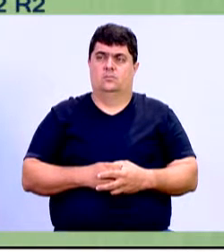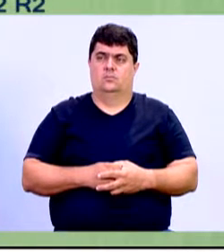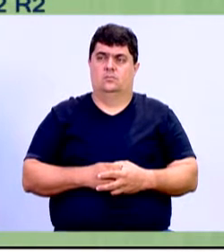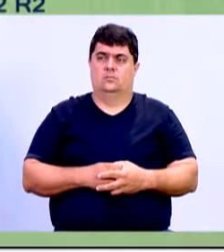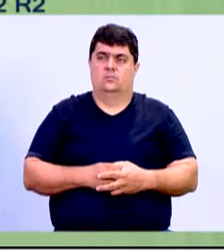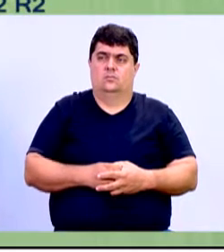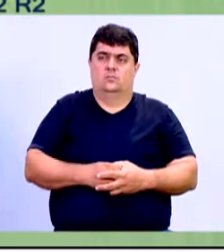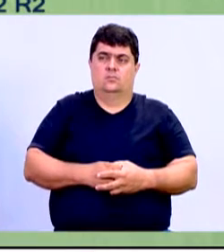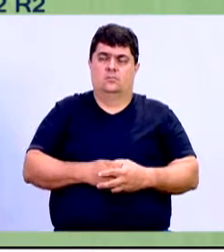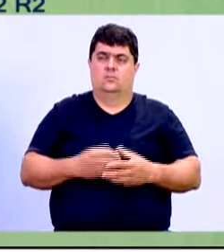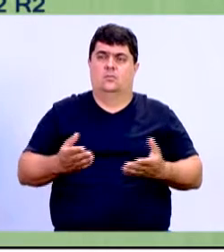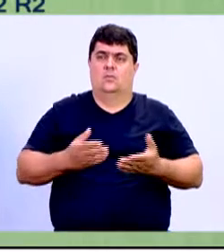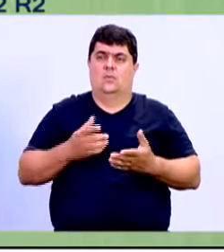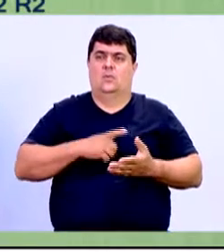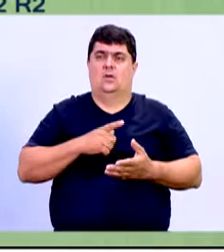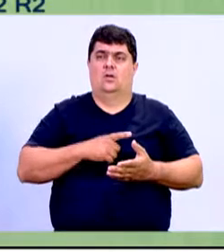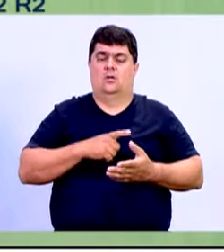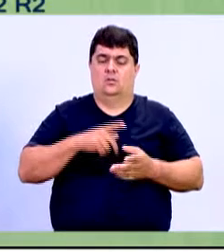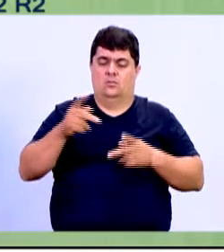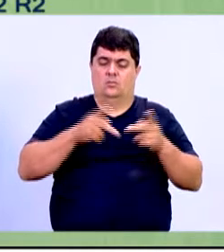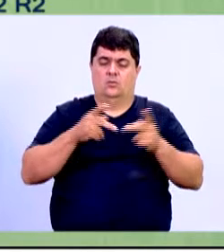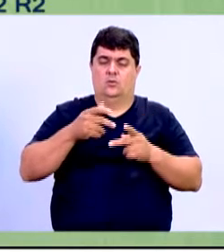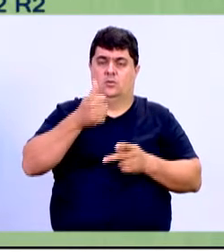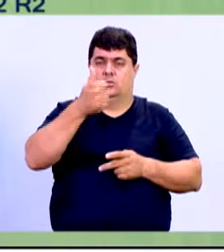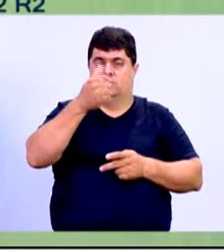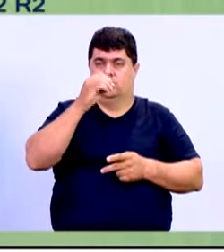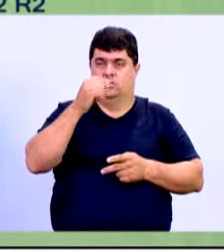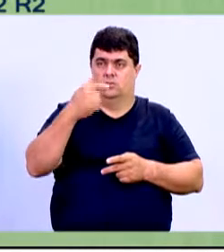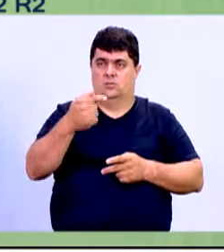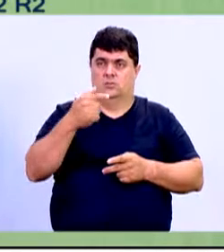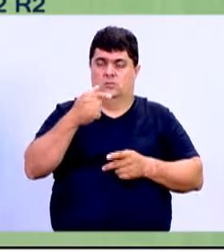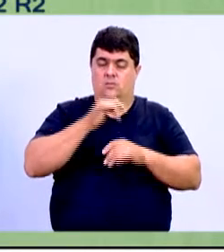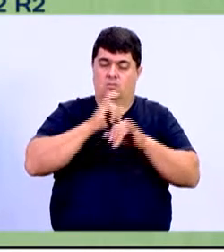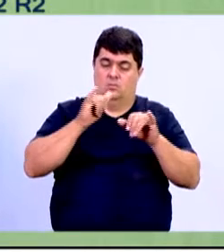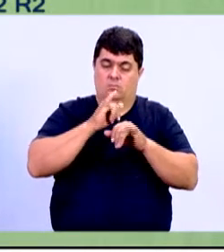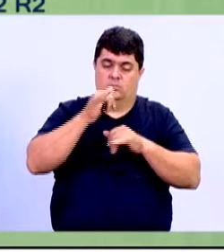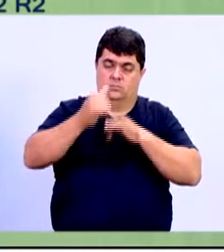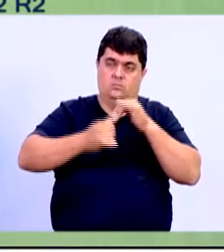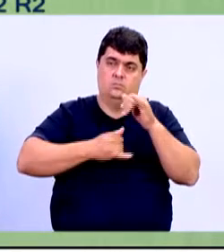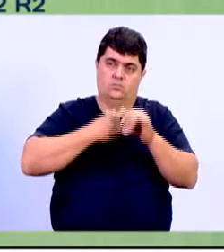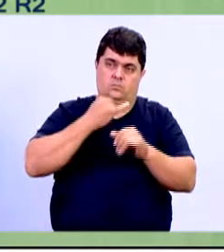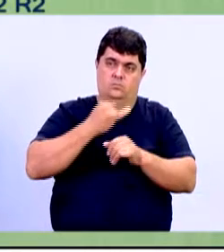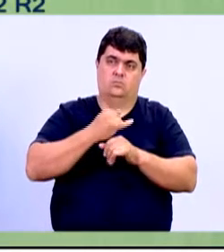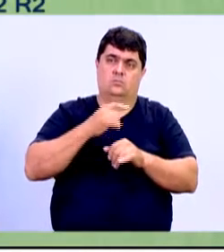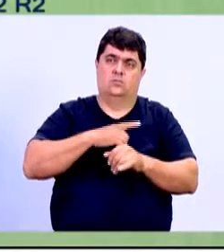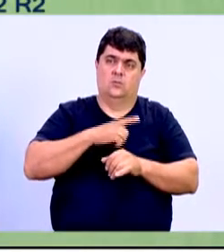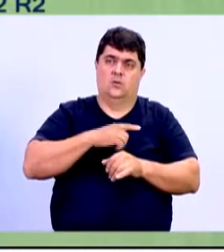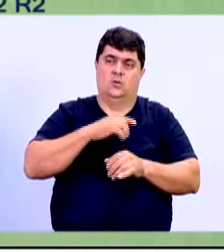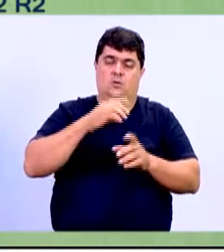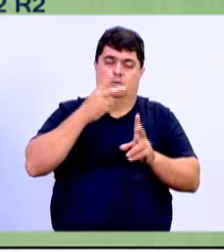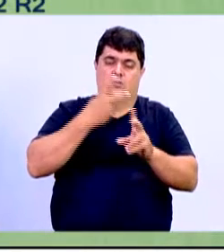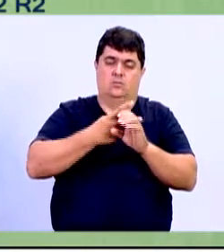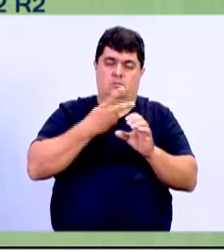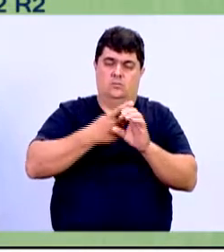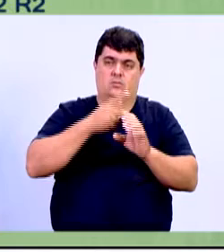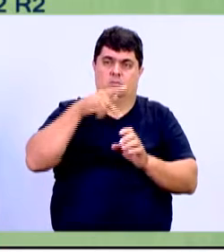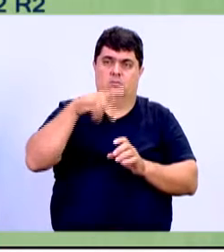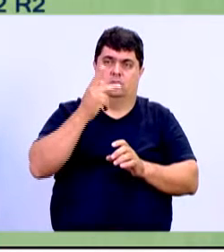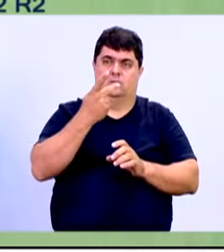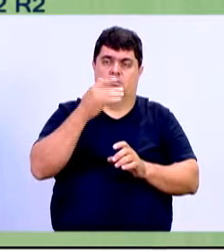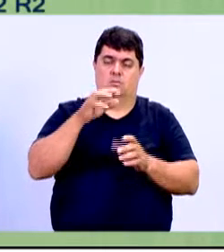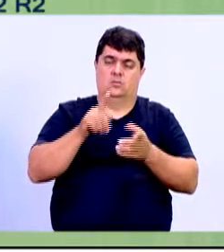O tribunal hoje possui 107 projetos de sistemas de informação, tá? Desenvolvidos em C#, PHP e